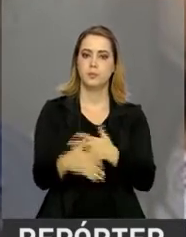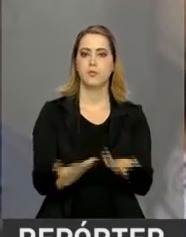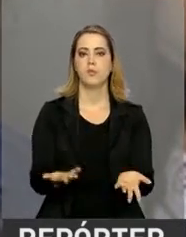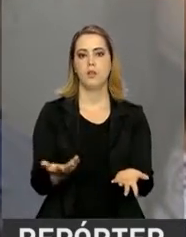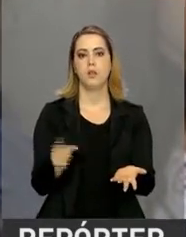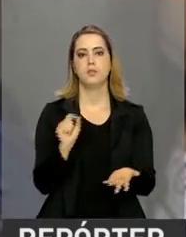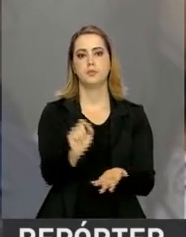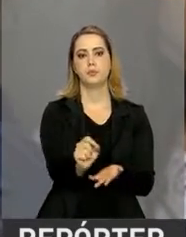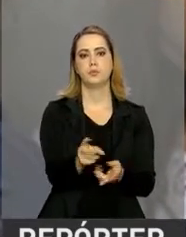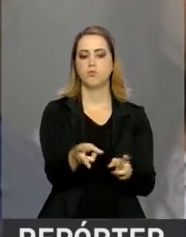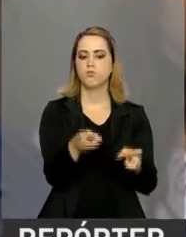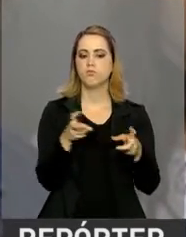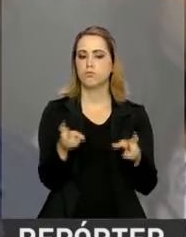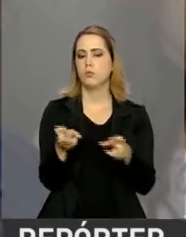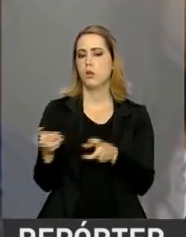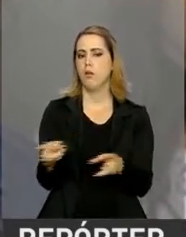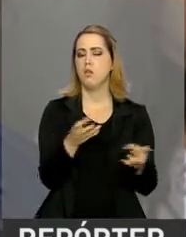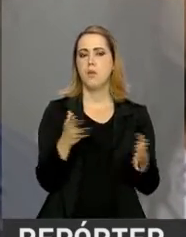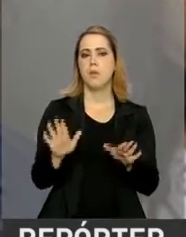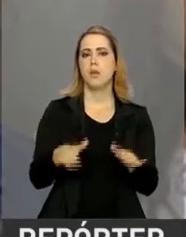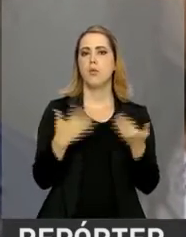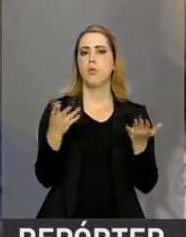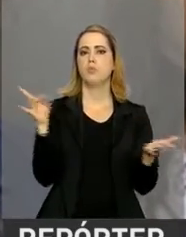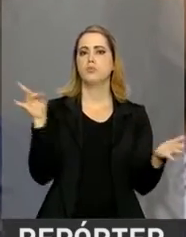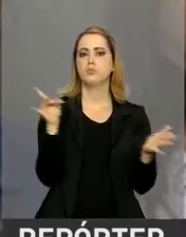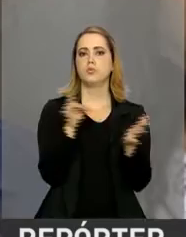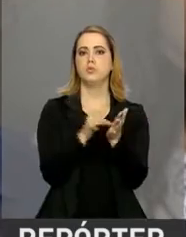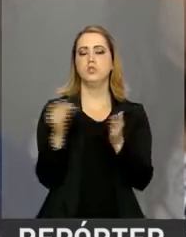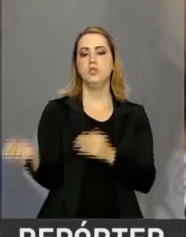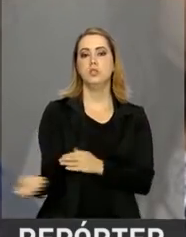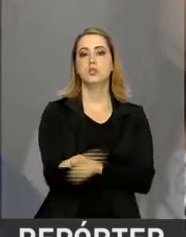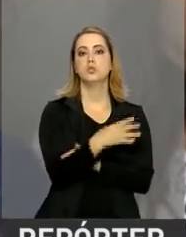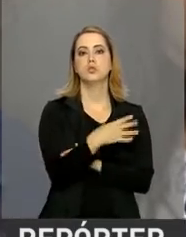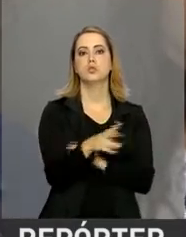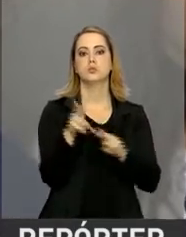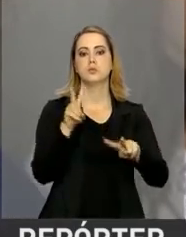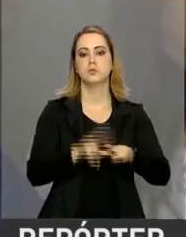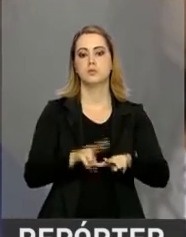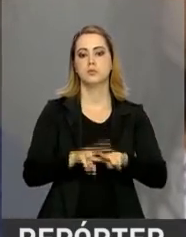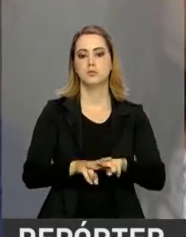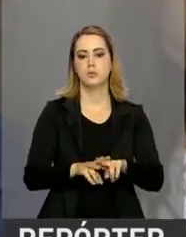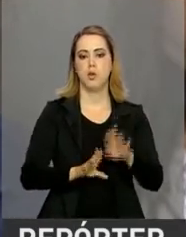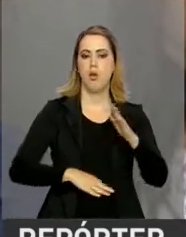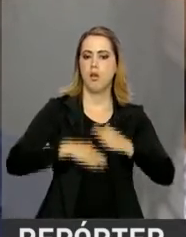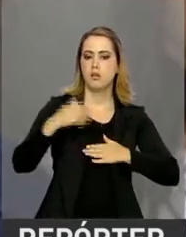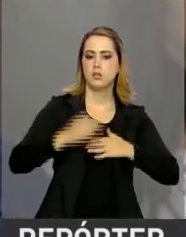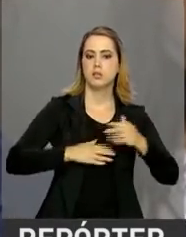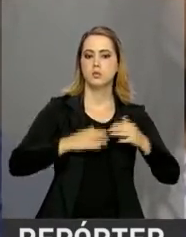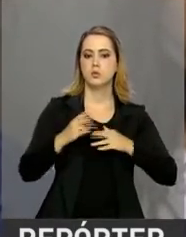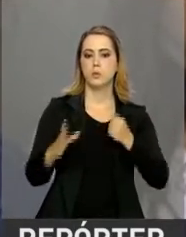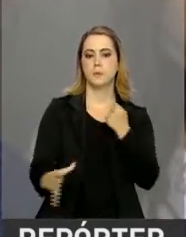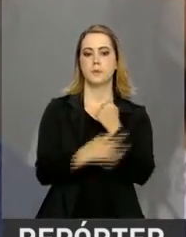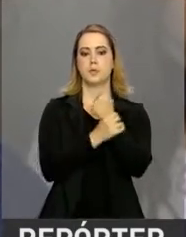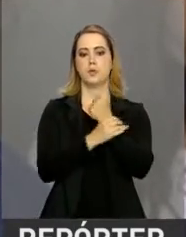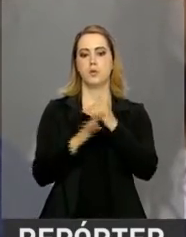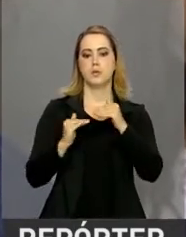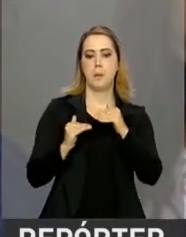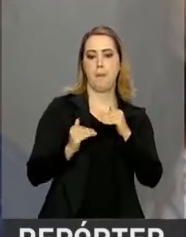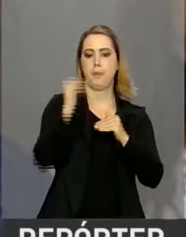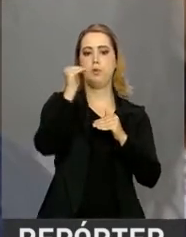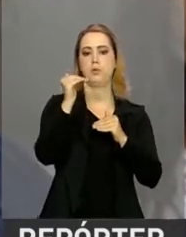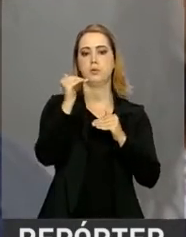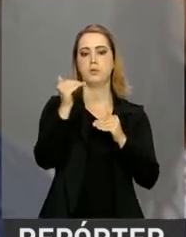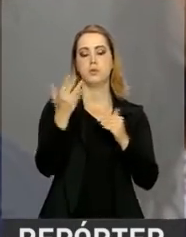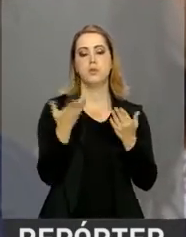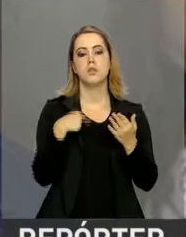aí sim verificar qual a necessidade real de construção de novos presídios, alguns de segurança máxima, para separar